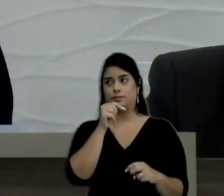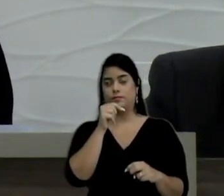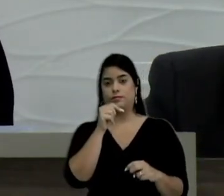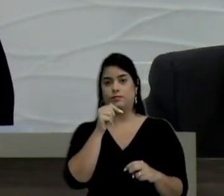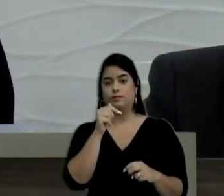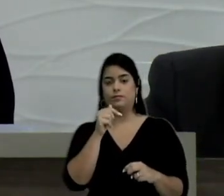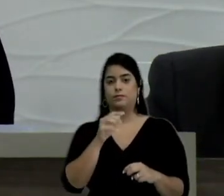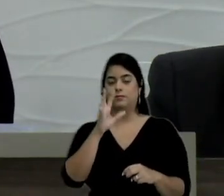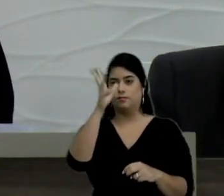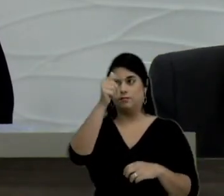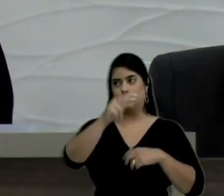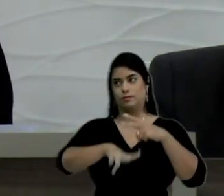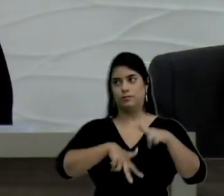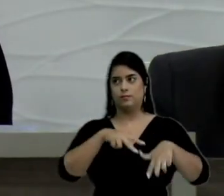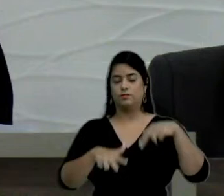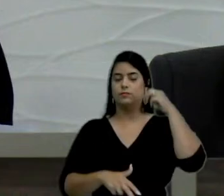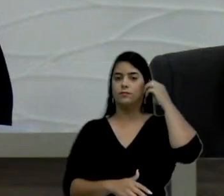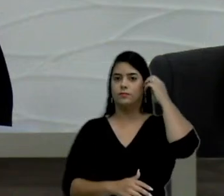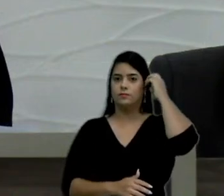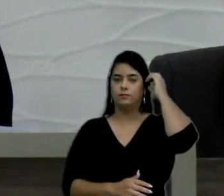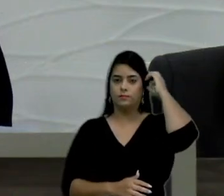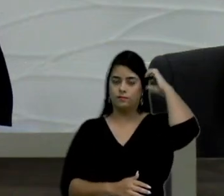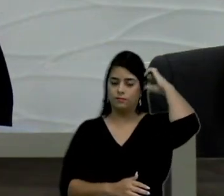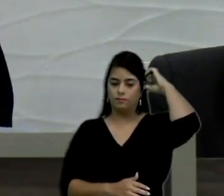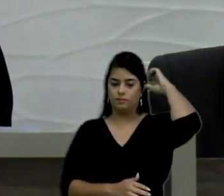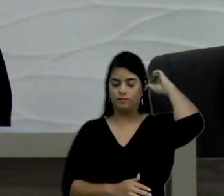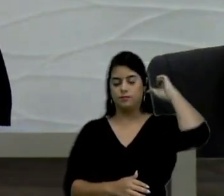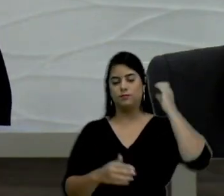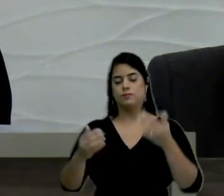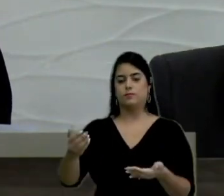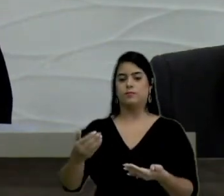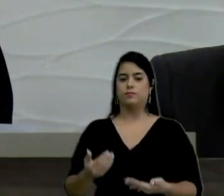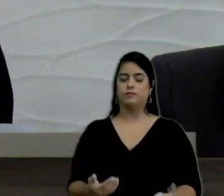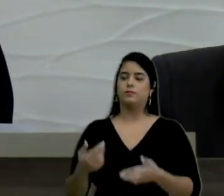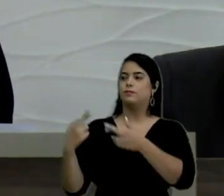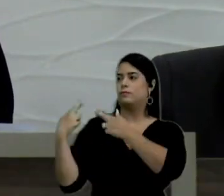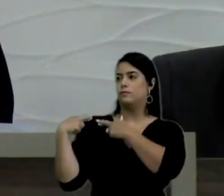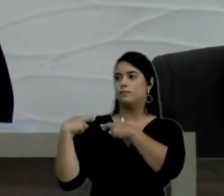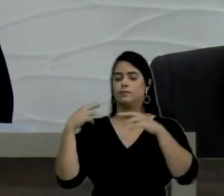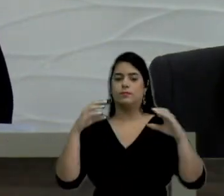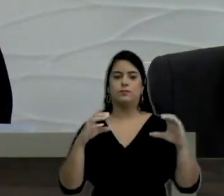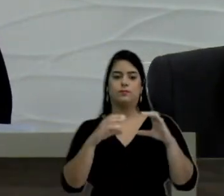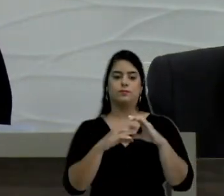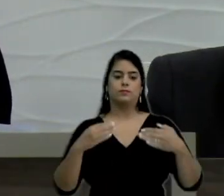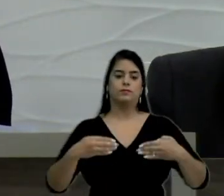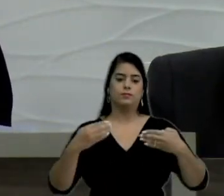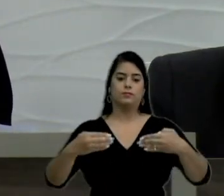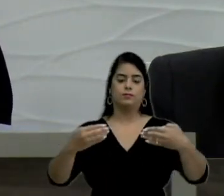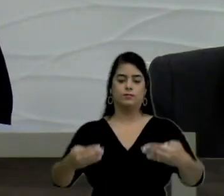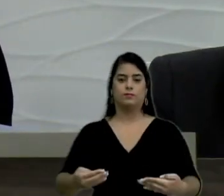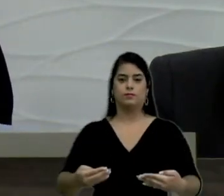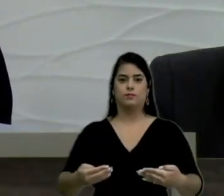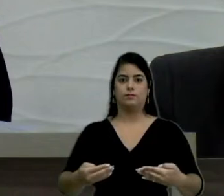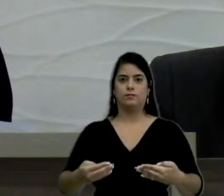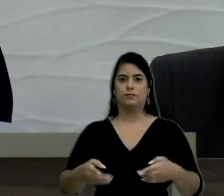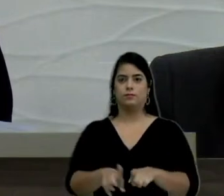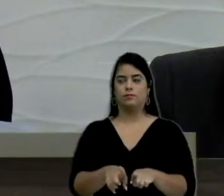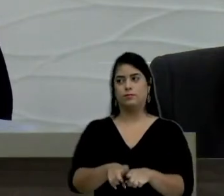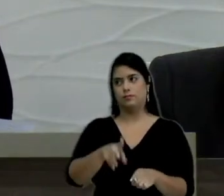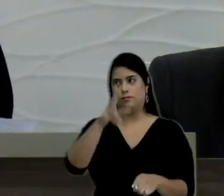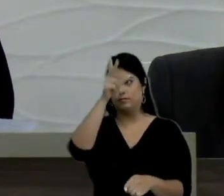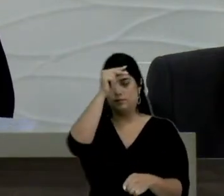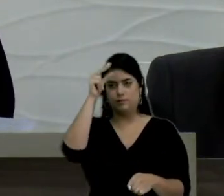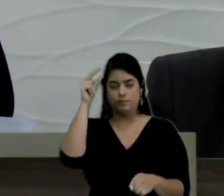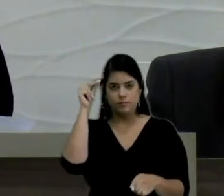Una devendo para sua realização ser convidados representant da Compesa do Ministério Público o prefeito PED Alexandre de